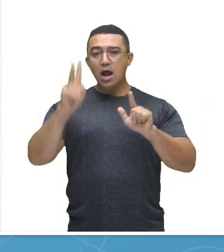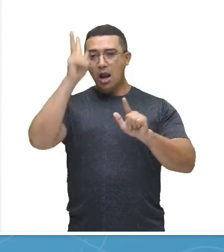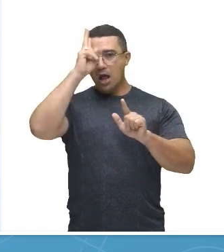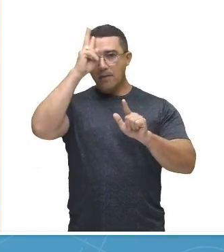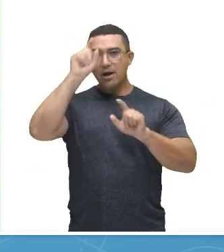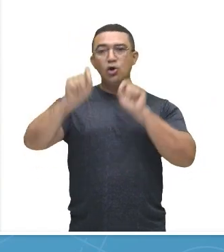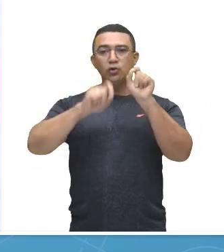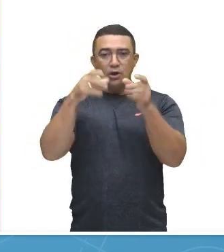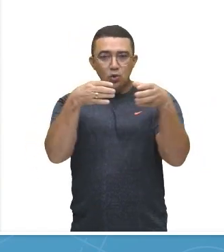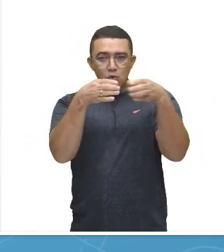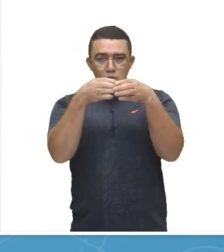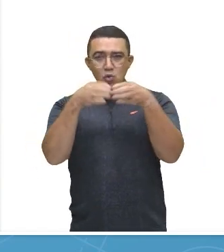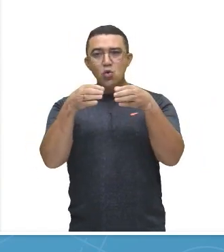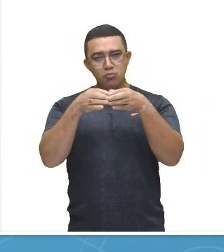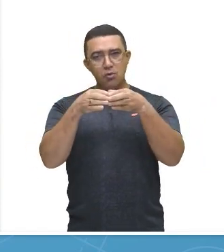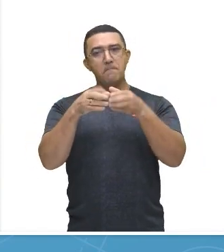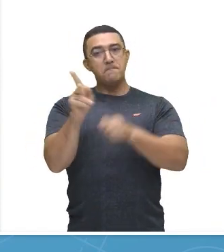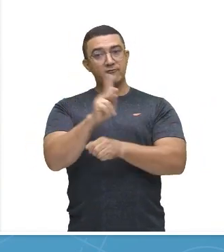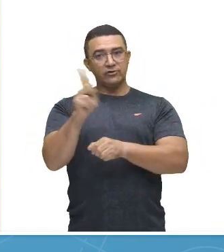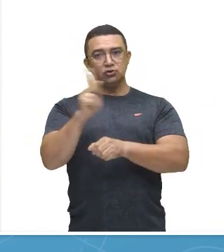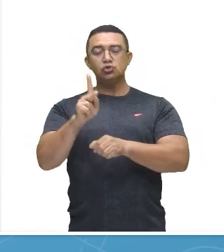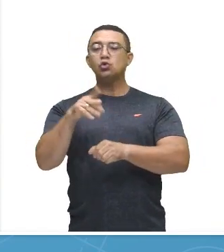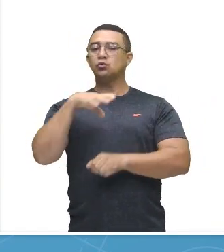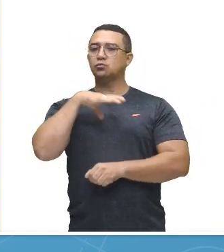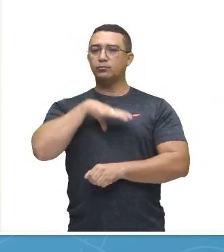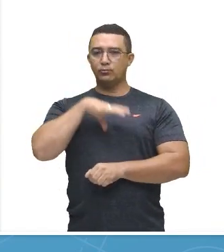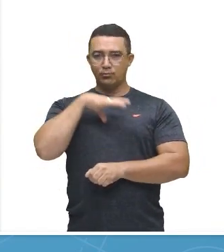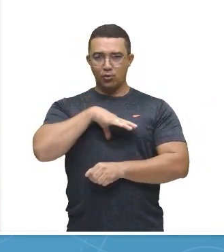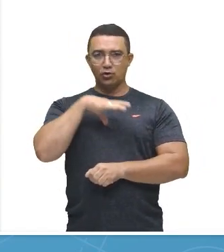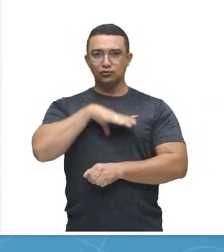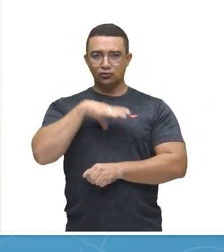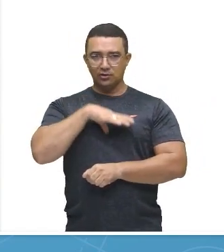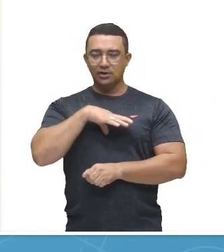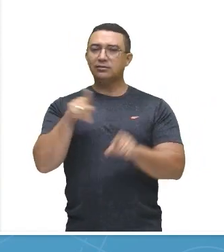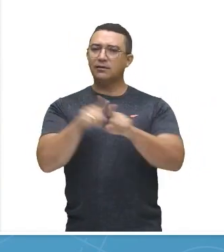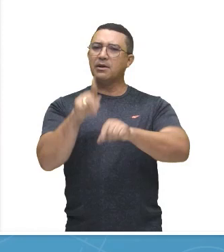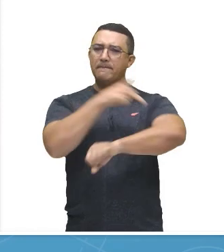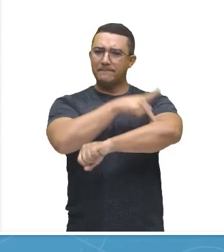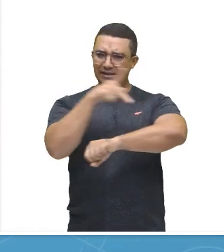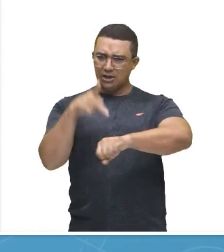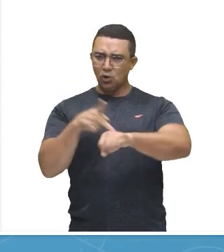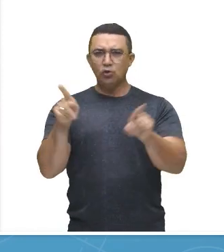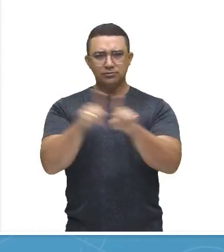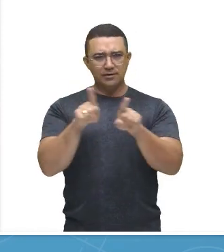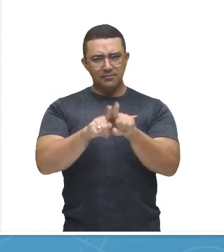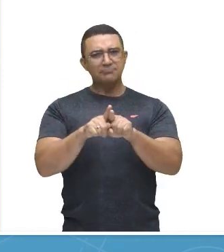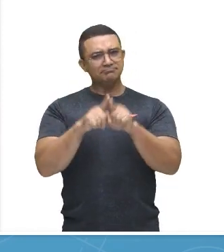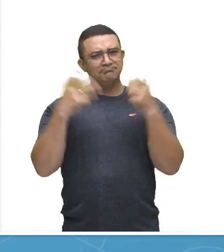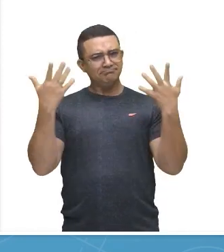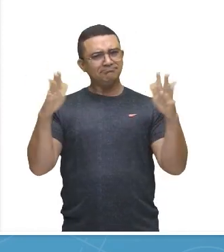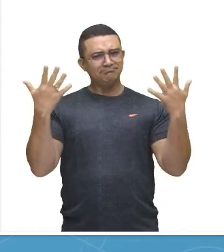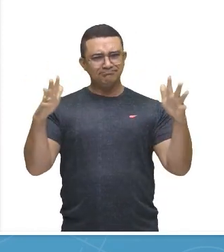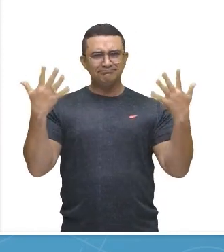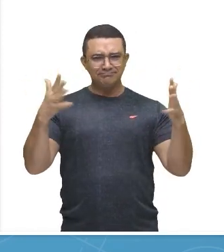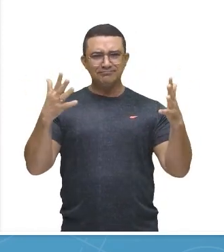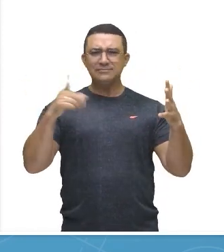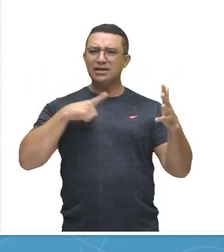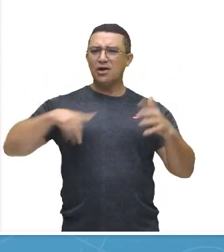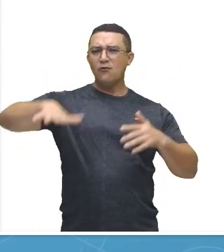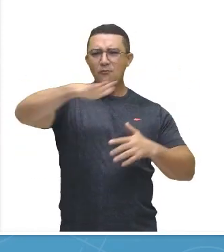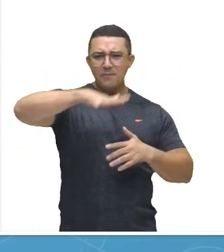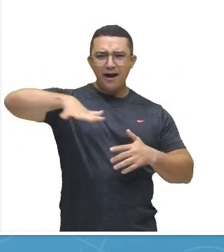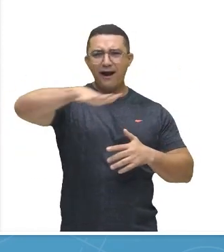língua portuguesa presente no chat, acompanhando também os nossos pedagogas também, para que você tenha um ambiente tranquilo